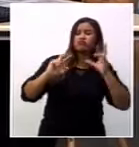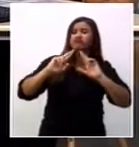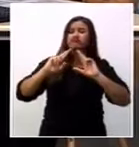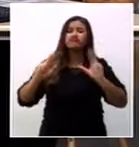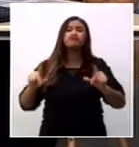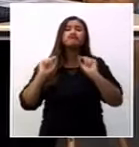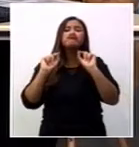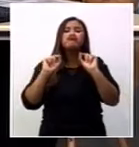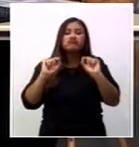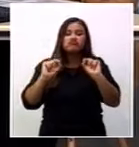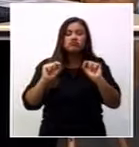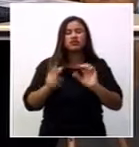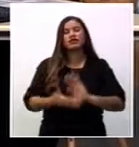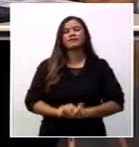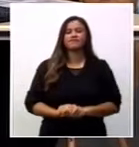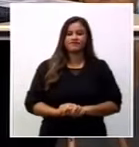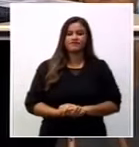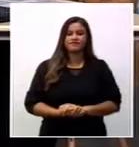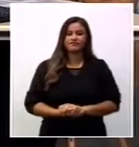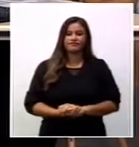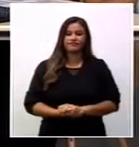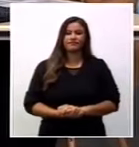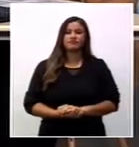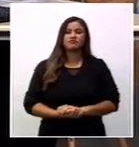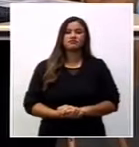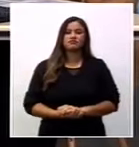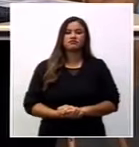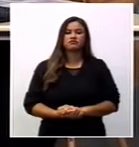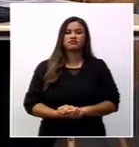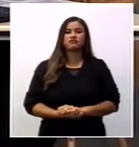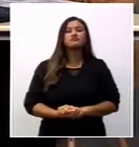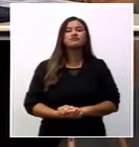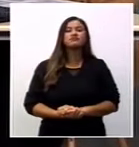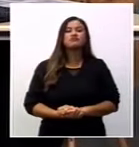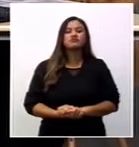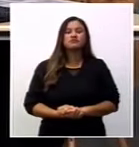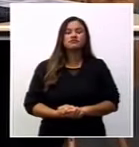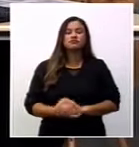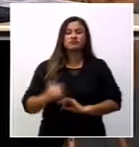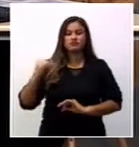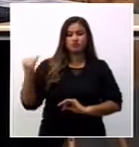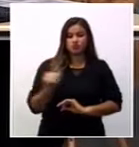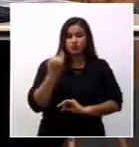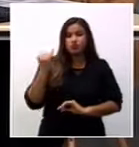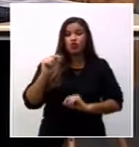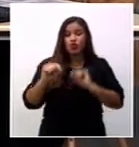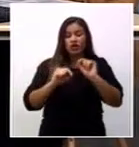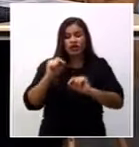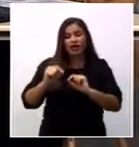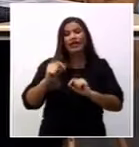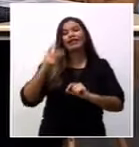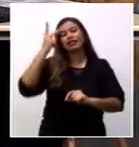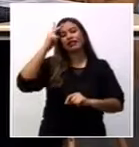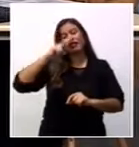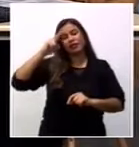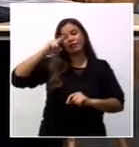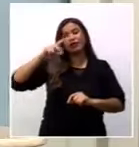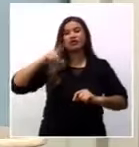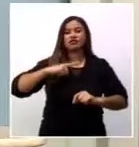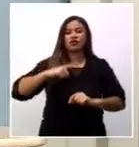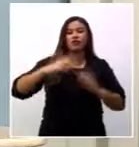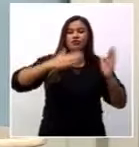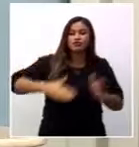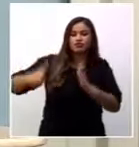diferença dessas terminologias? Isso. É importante a gente lembrar que há processos naturais, físicos, né,